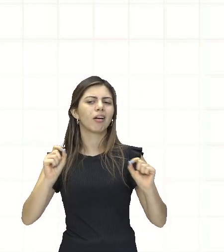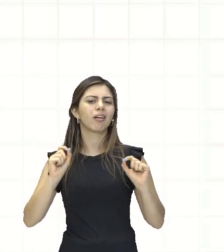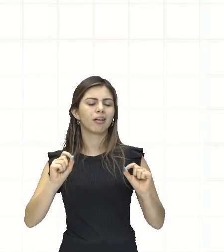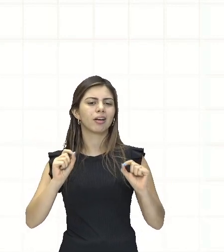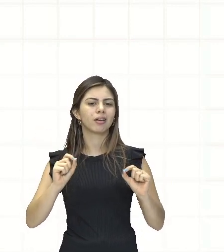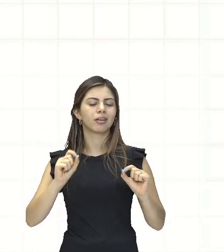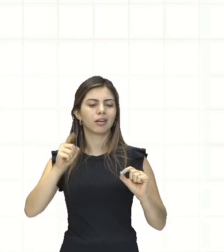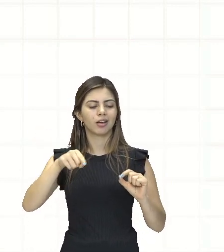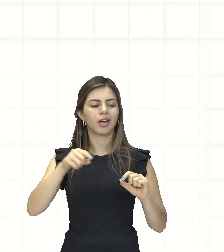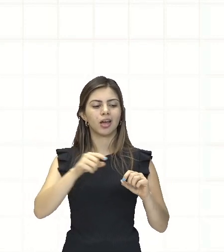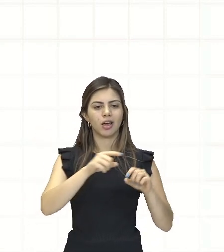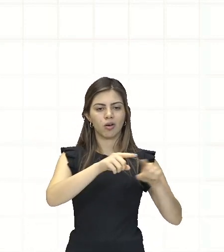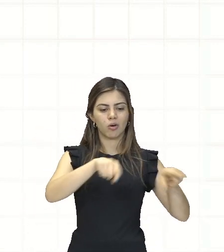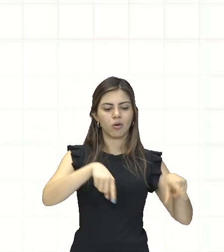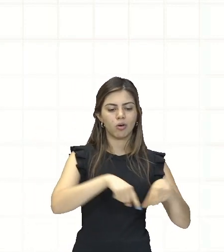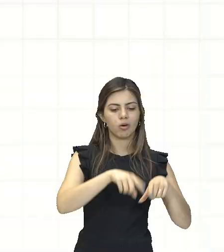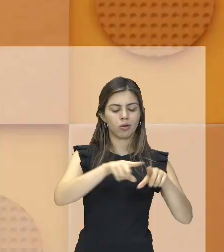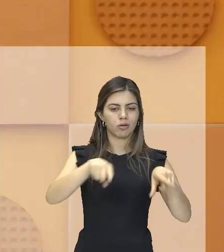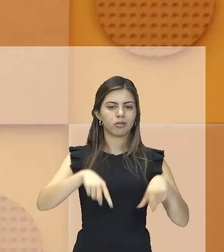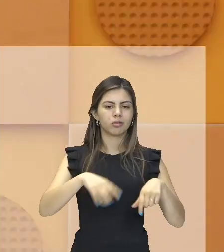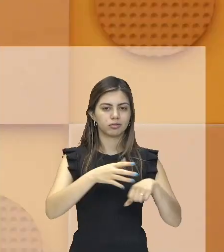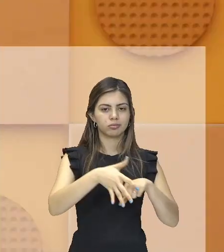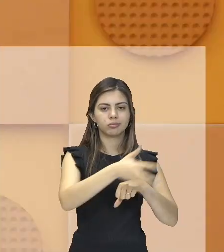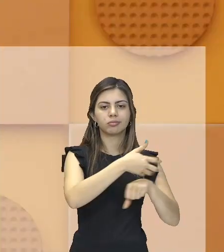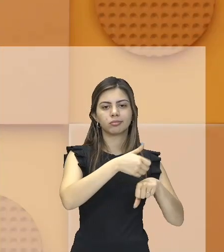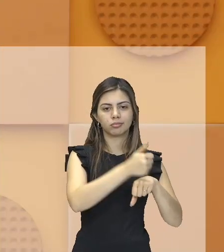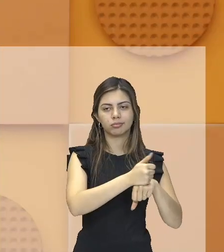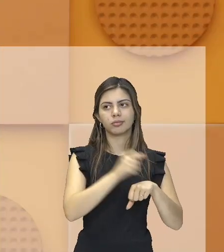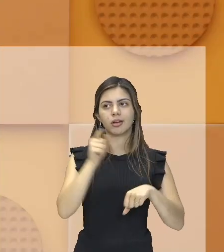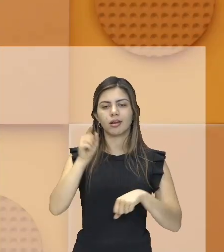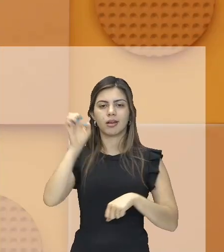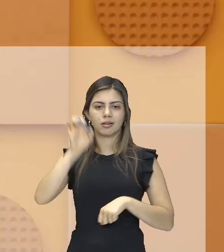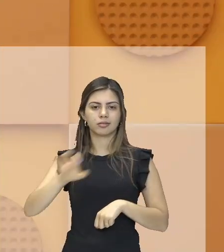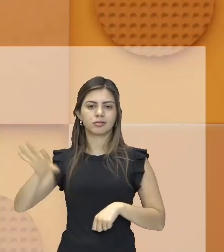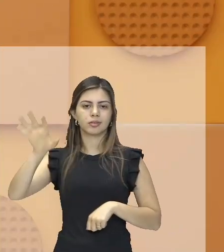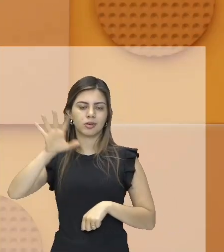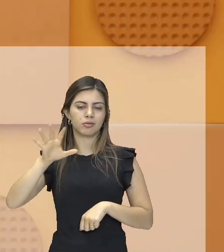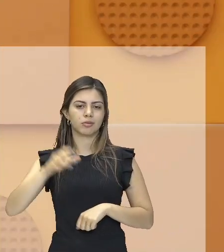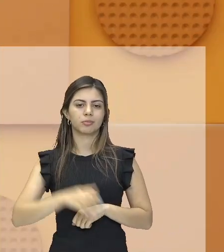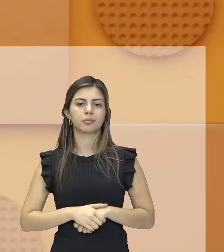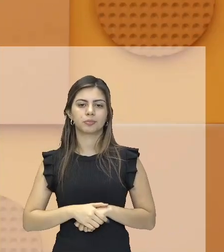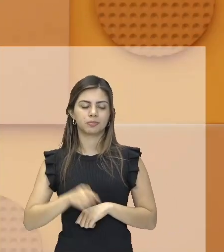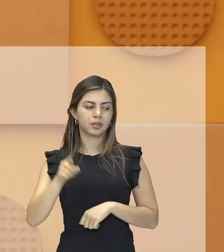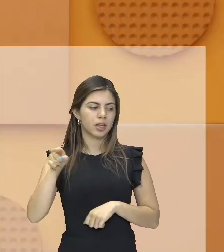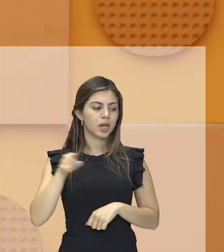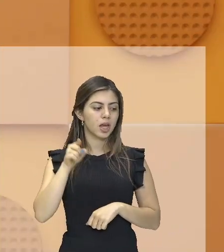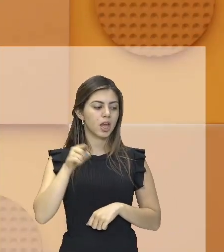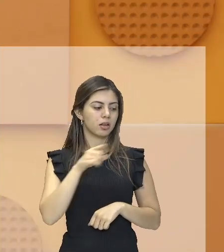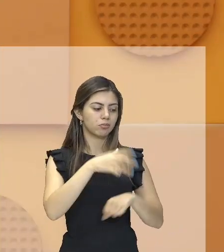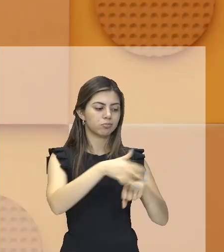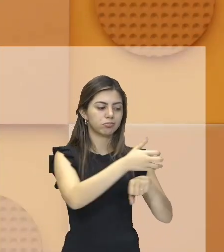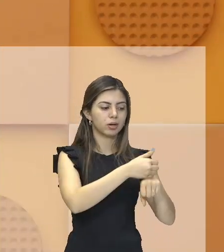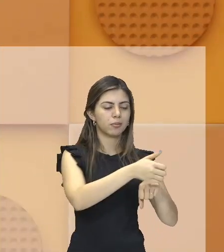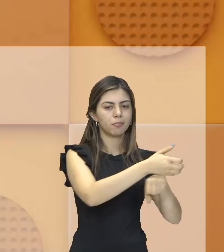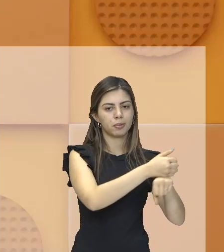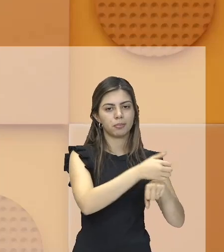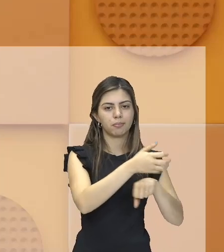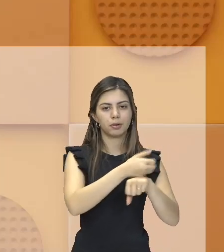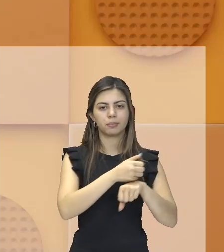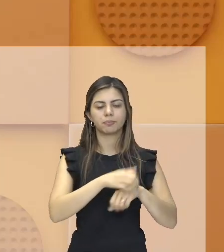os territórios que foram colonizados por essas nações europeias, né? Vamos aí observar a questão